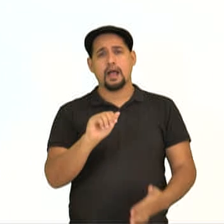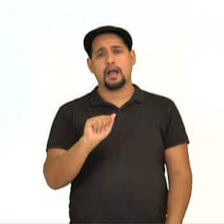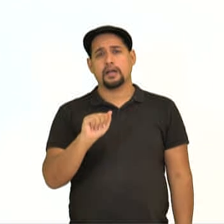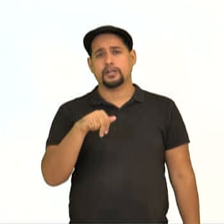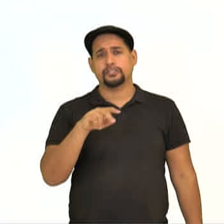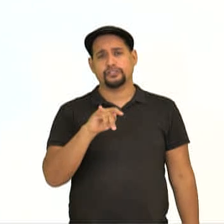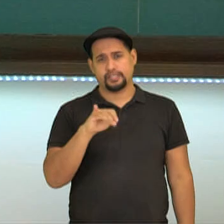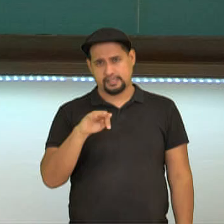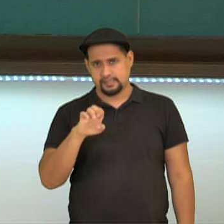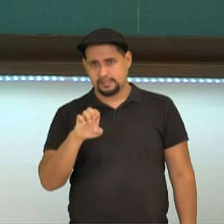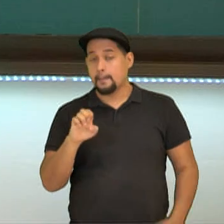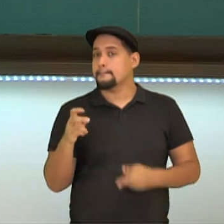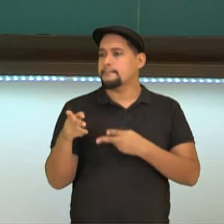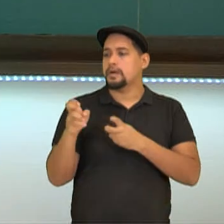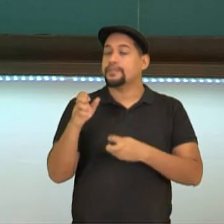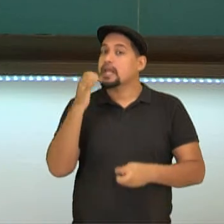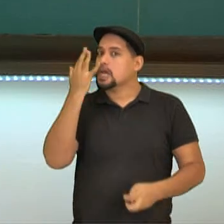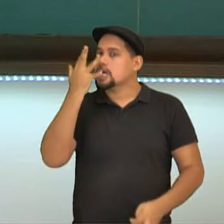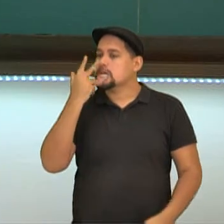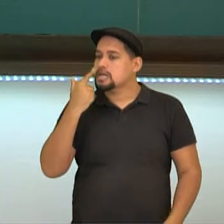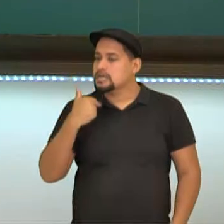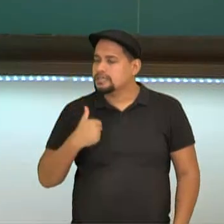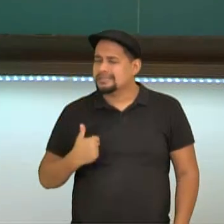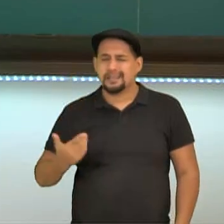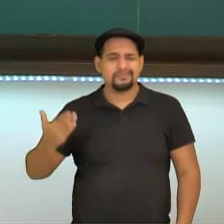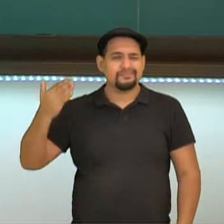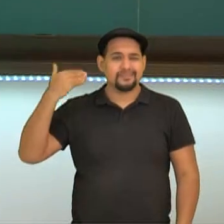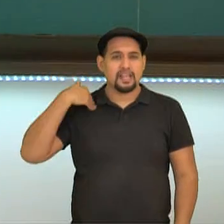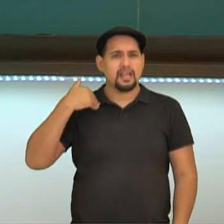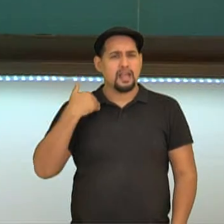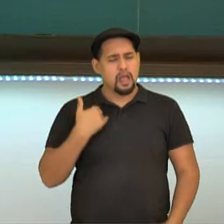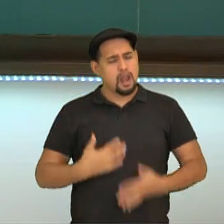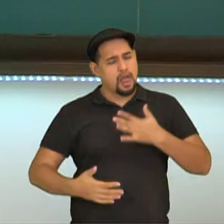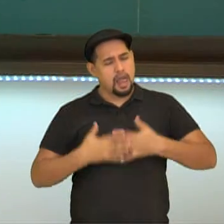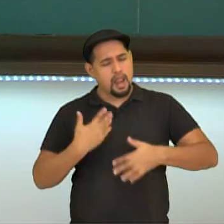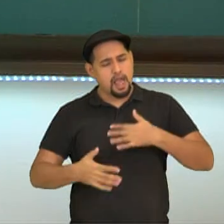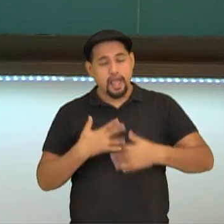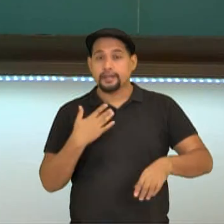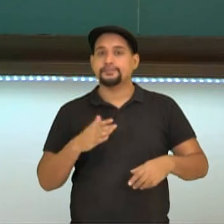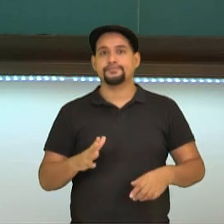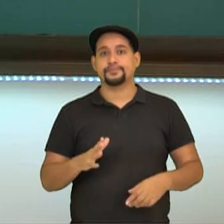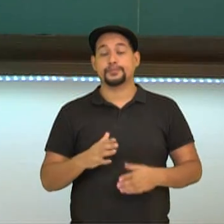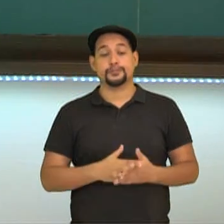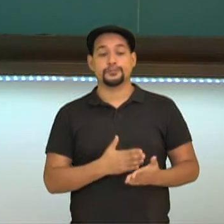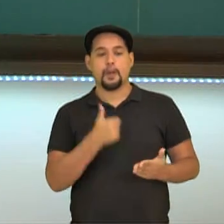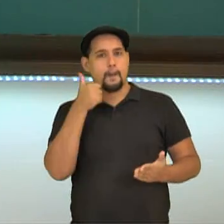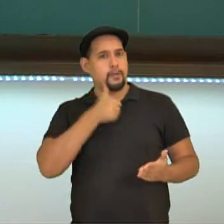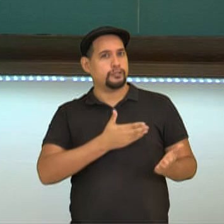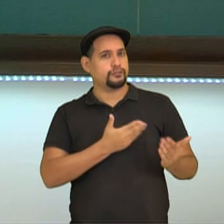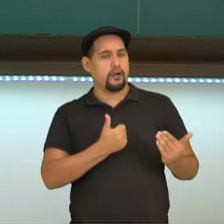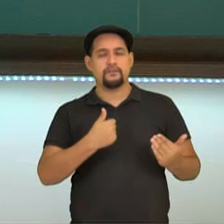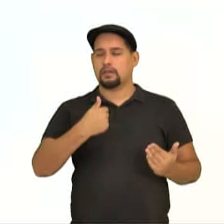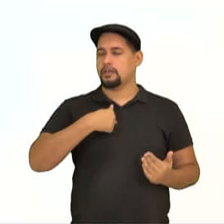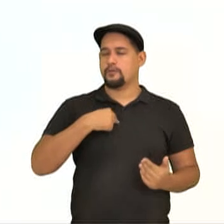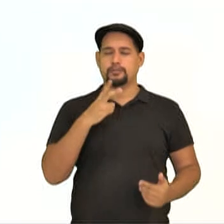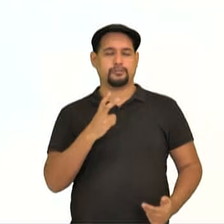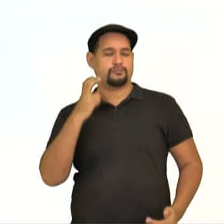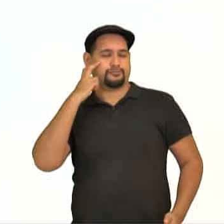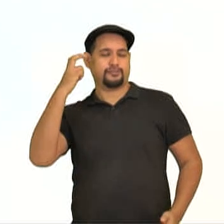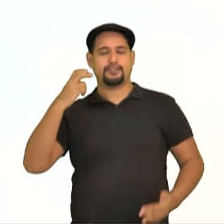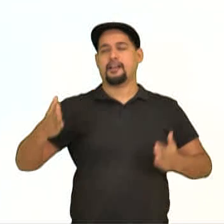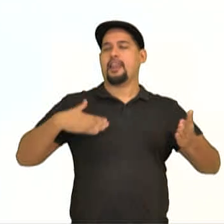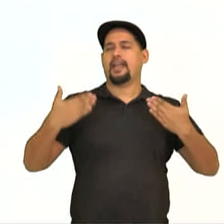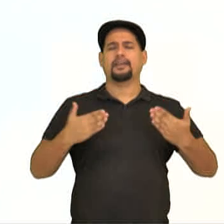Observe. Criança foi uma garota sapeca. Moça era inteligente e alegre.